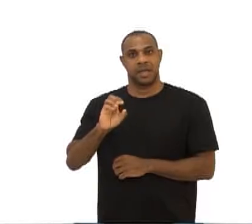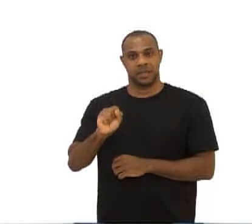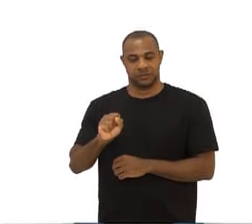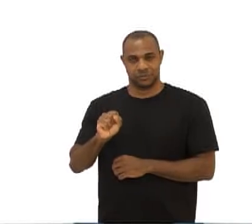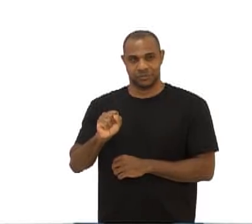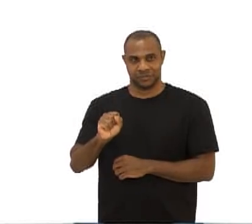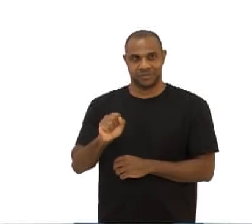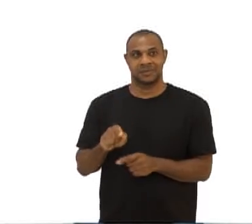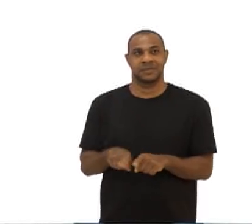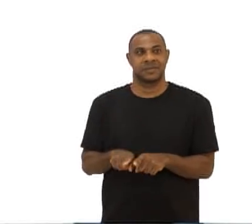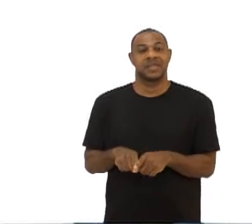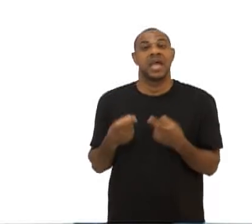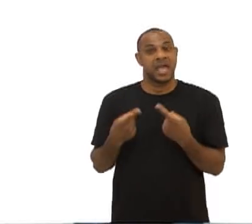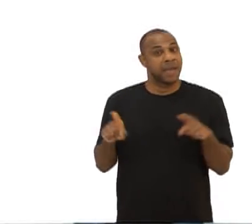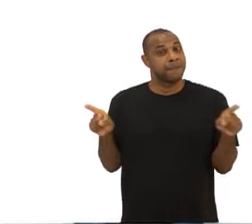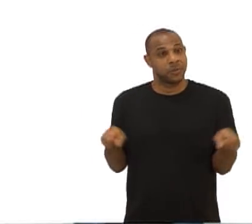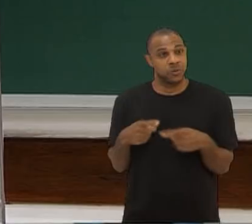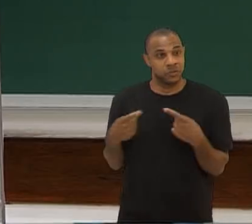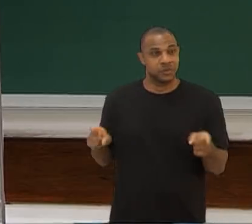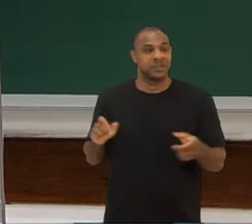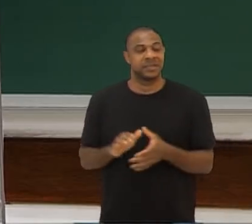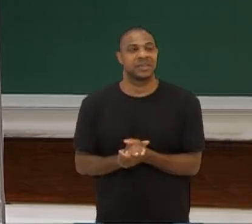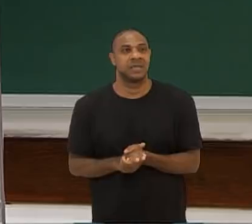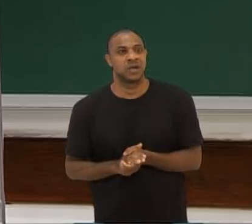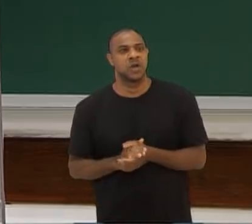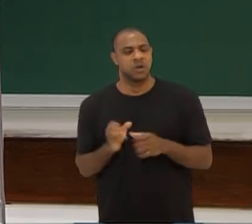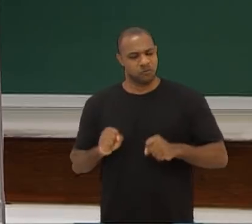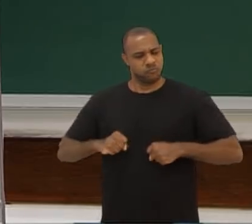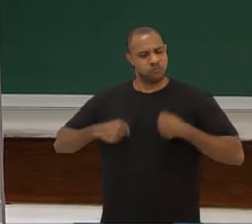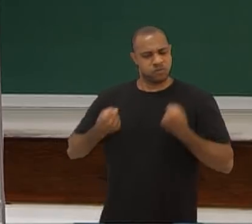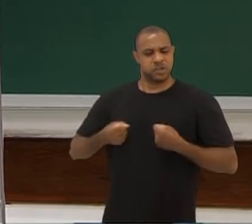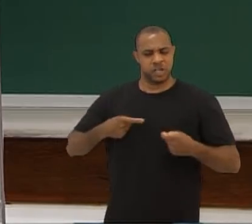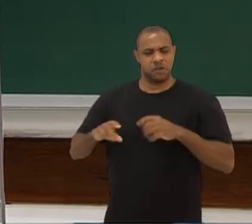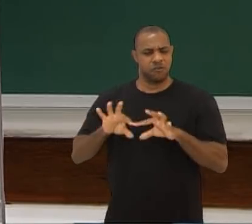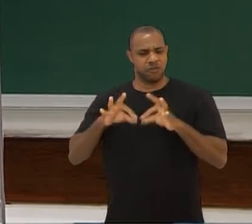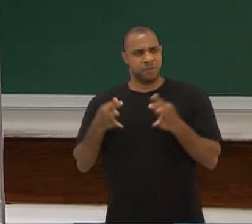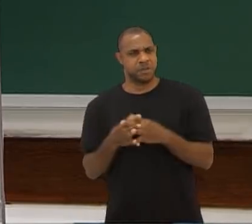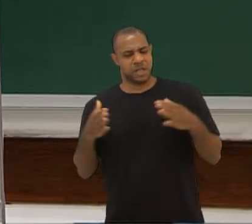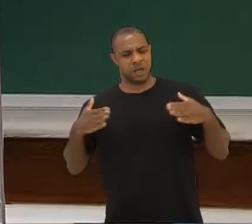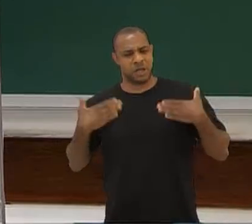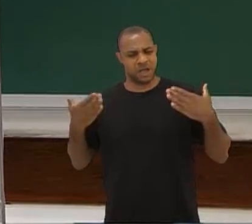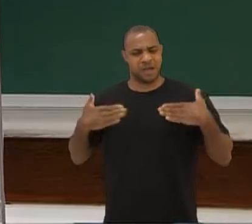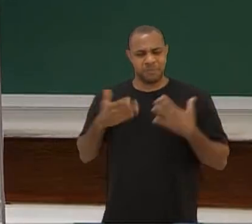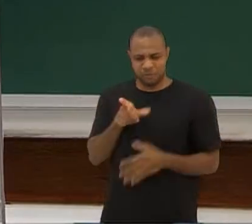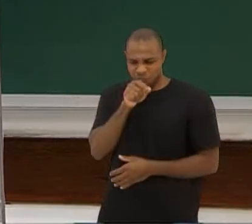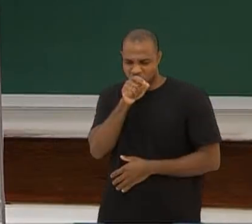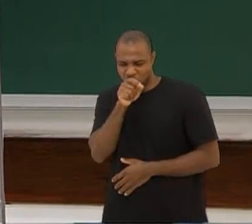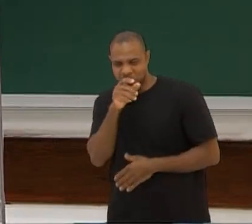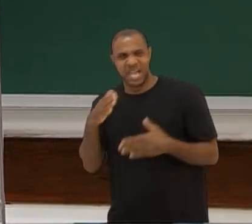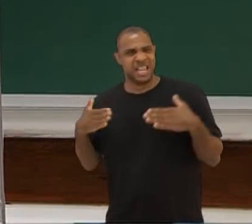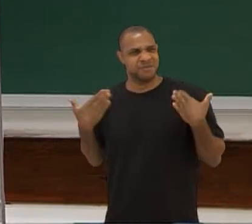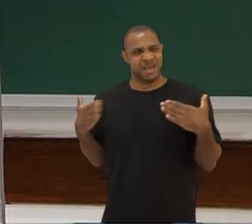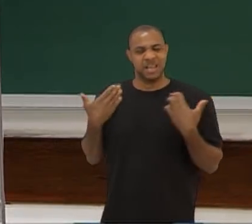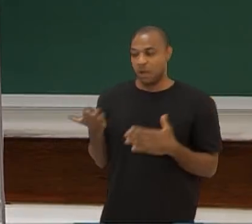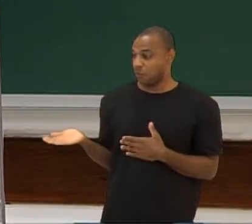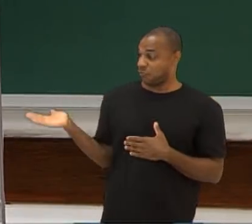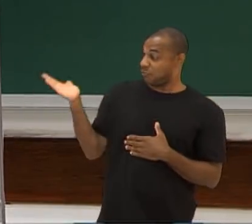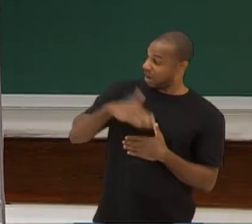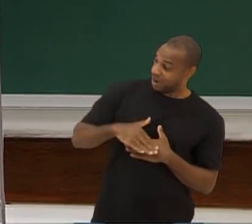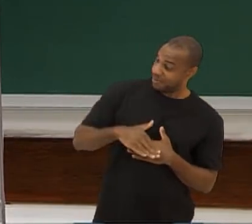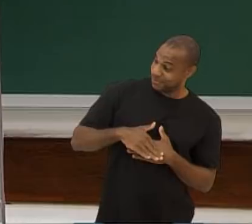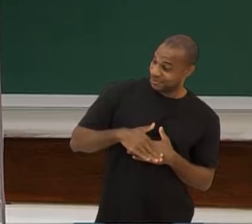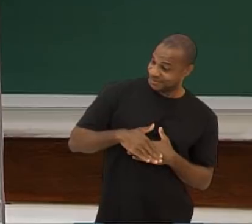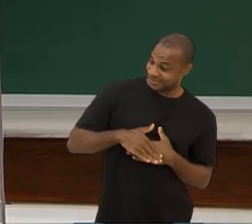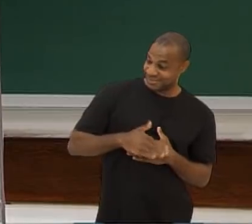e musicalidade. Ó, com a feição de guerreiro, uma formiga animada gritou para as companheiras: vamos, minhas camaradas. Percebem